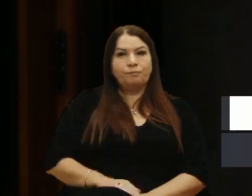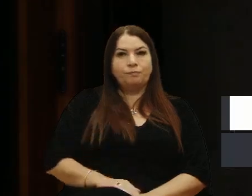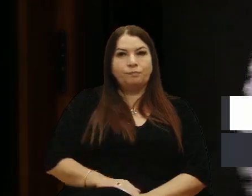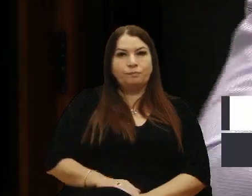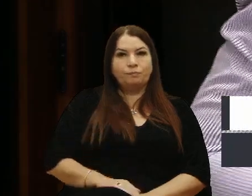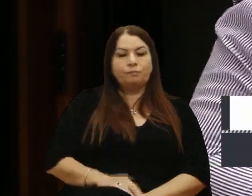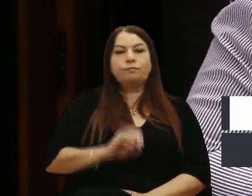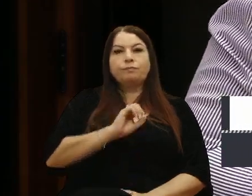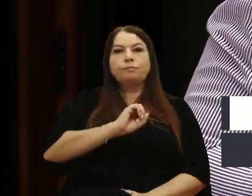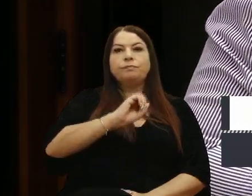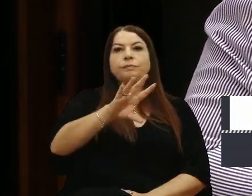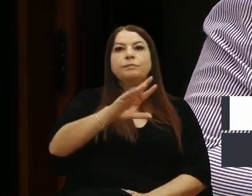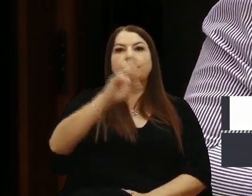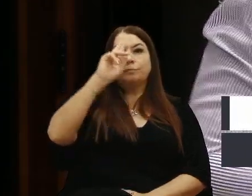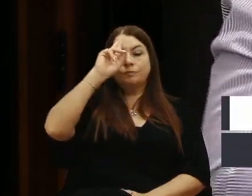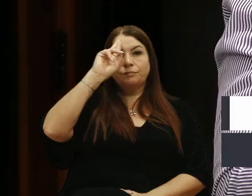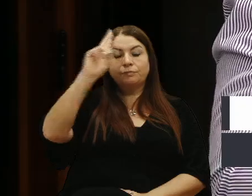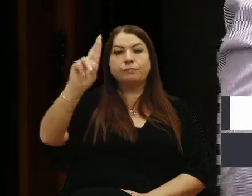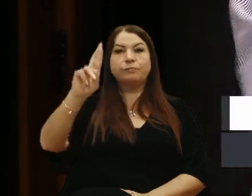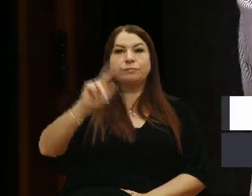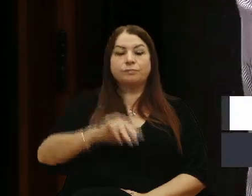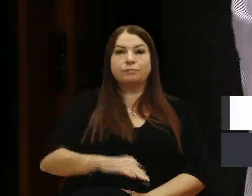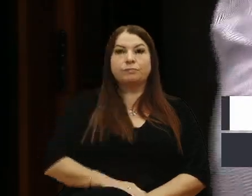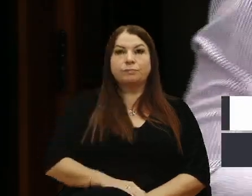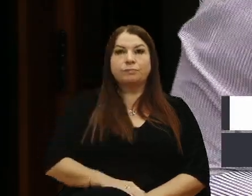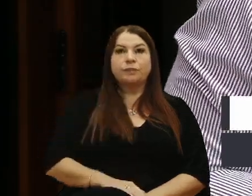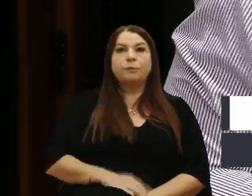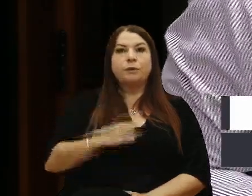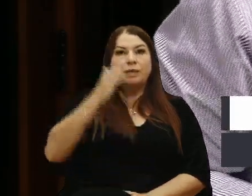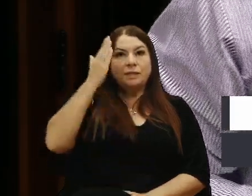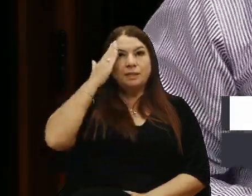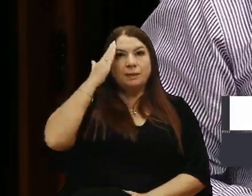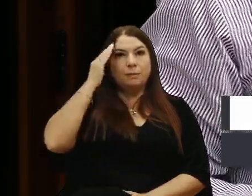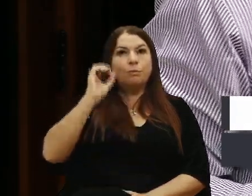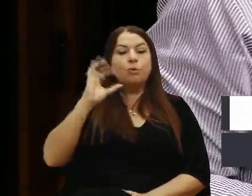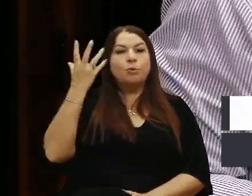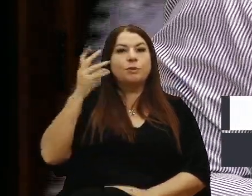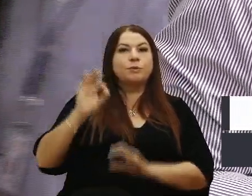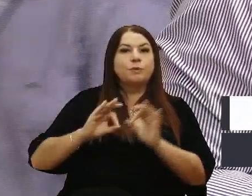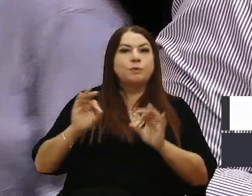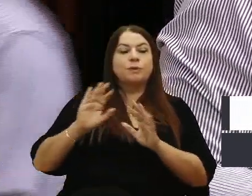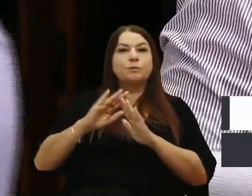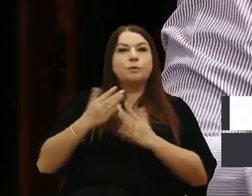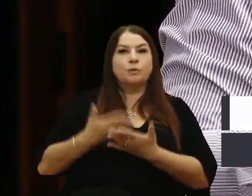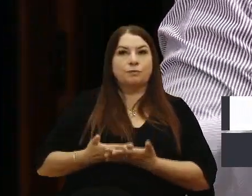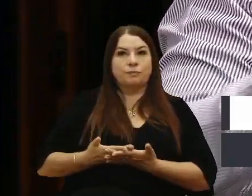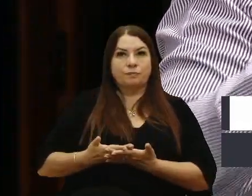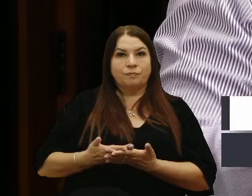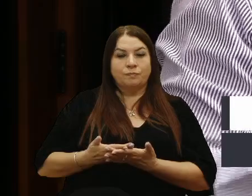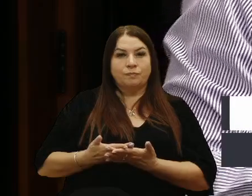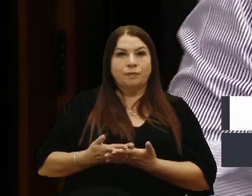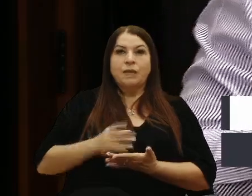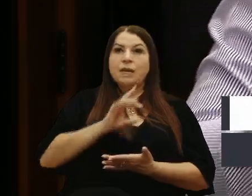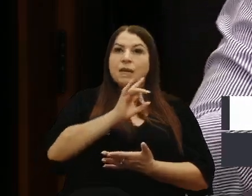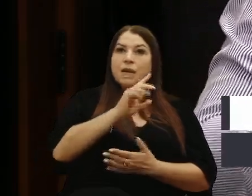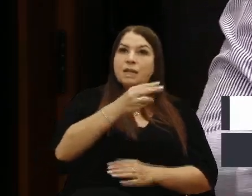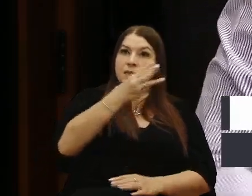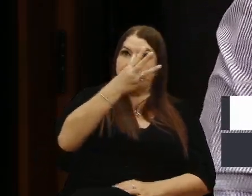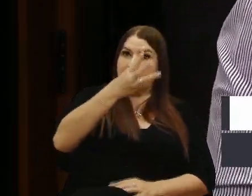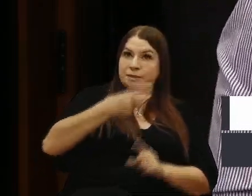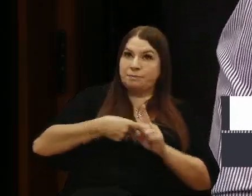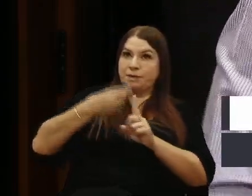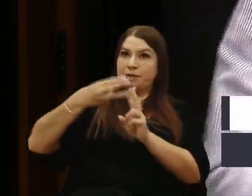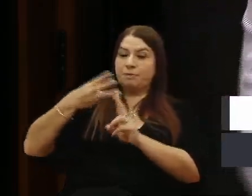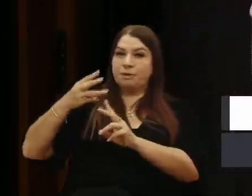Mandem mensagem para os diretores, para vocês saberem como é que acontece a organização de uma escola. Cada trimestre, nos